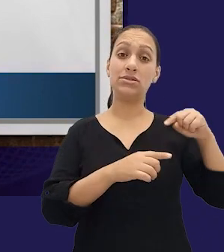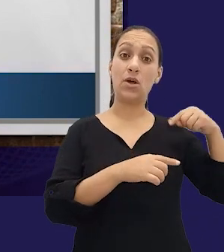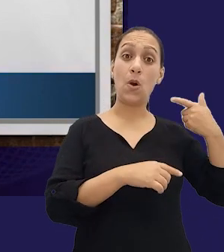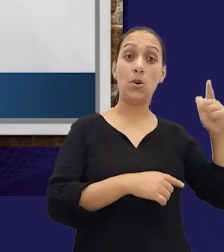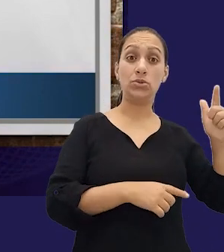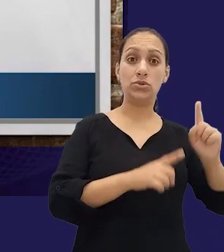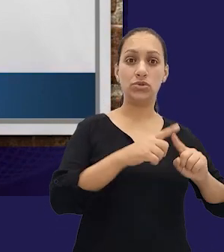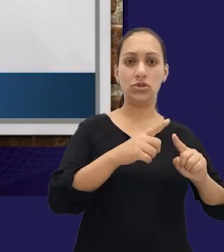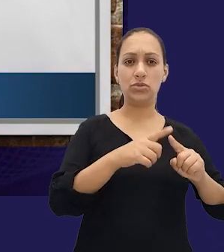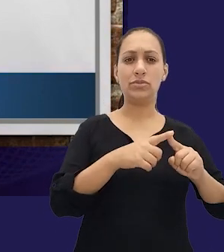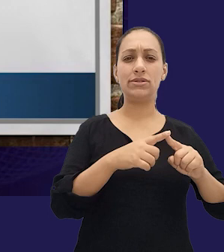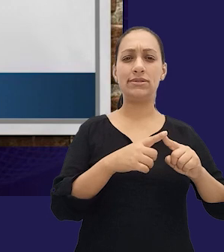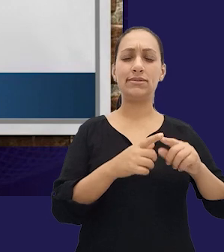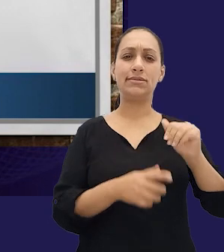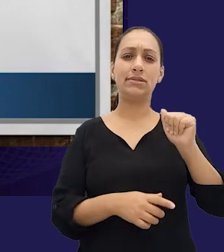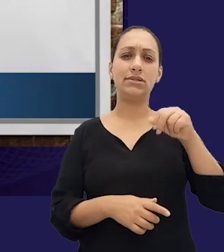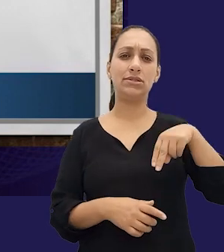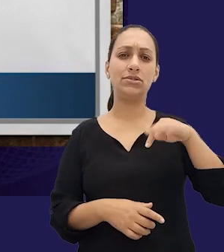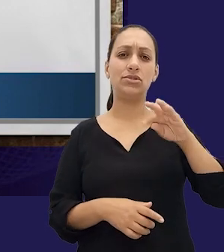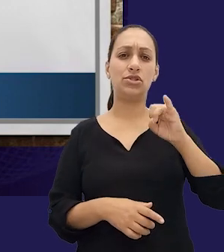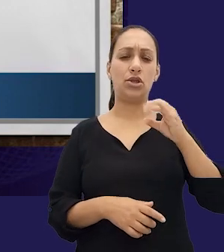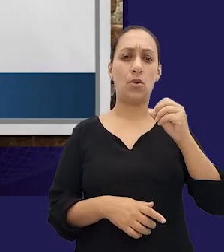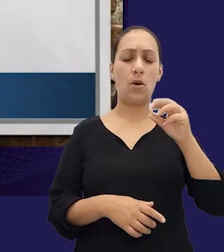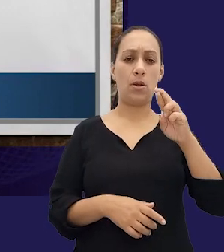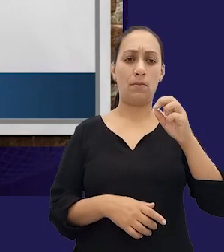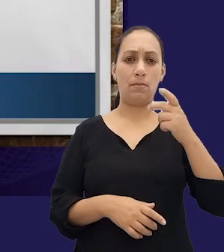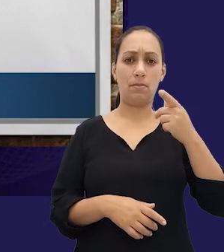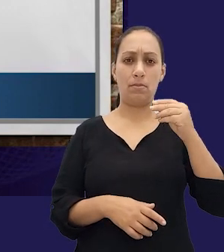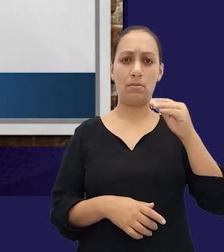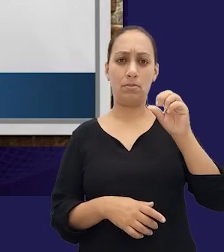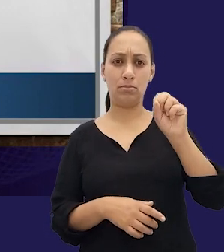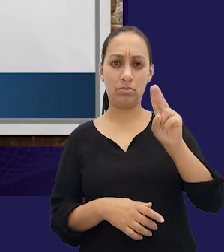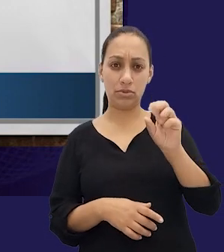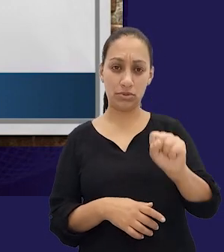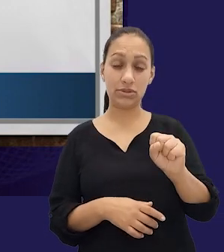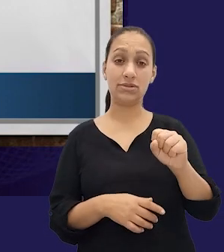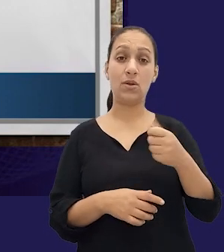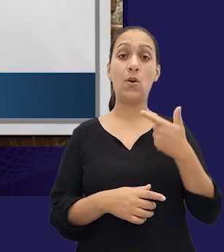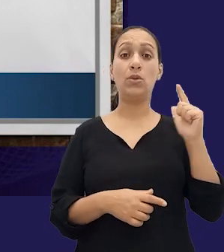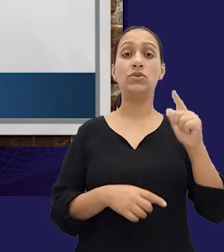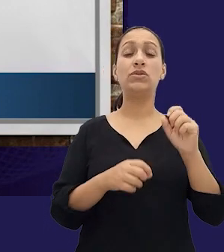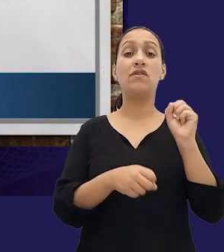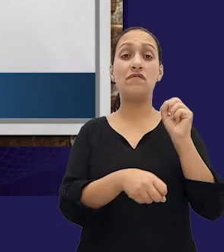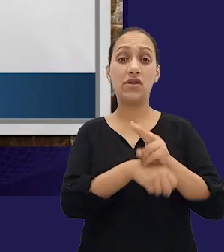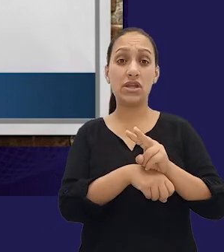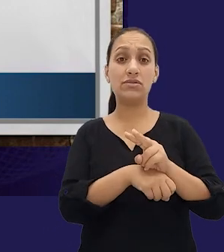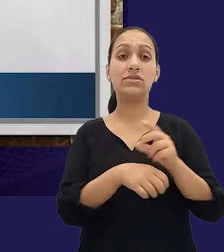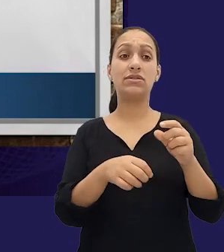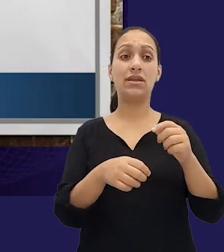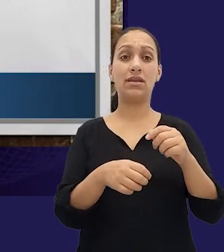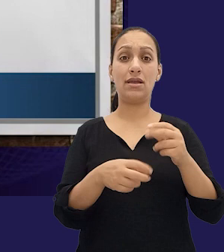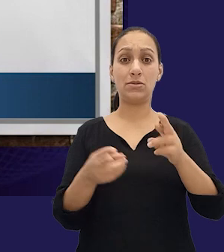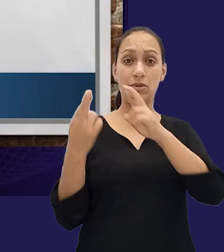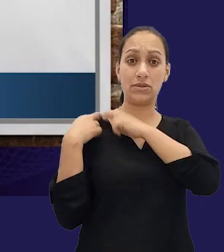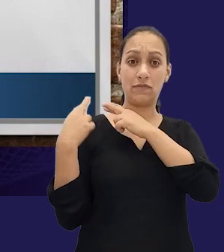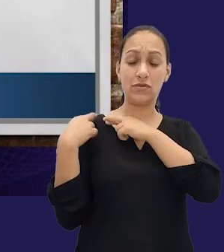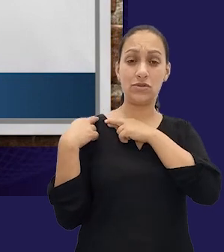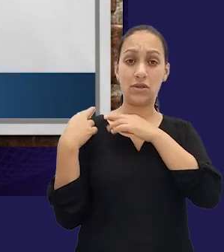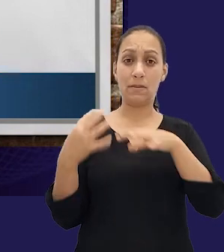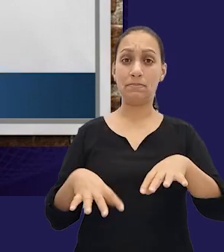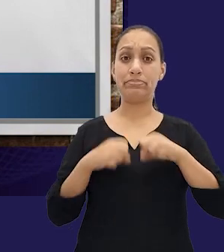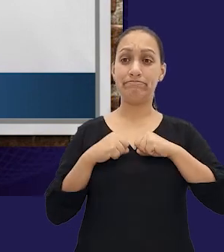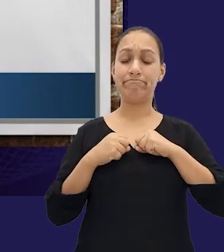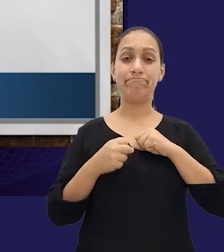anticorpos, alguns deles contendo bacteriófagos, que são vírus responsáveis por infectar e matar de modo